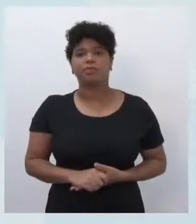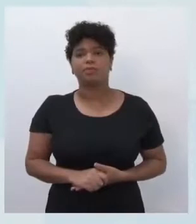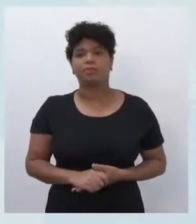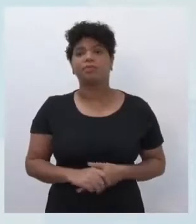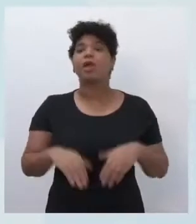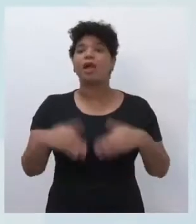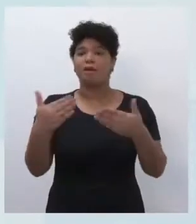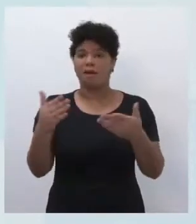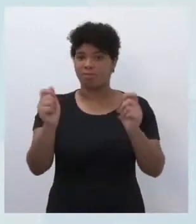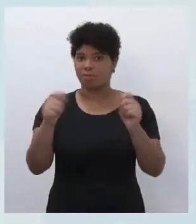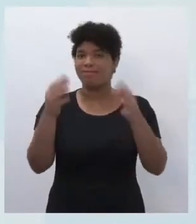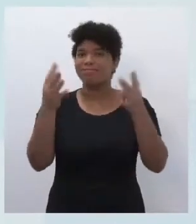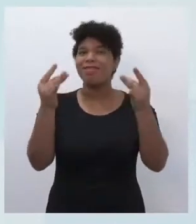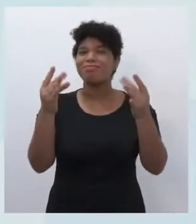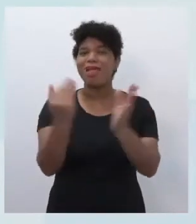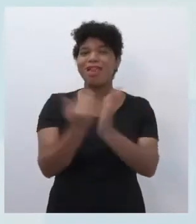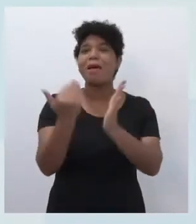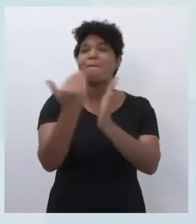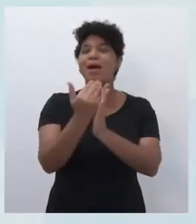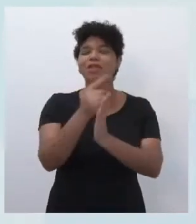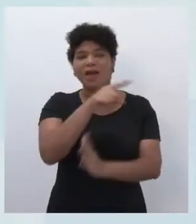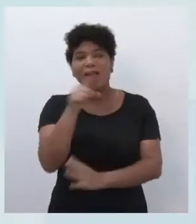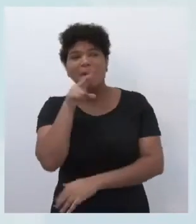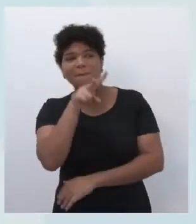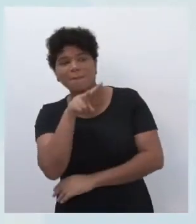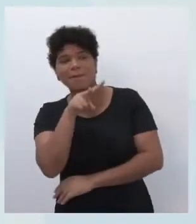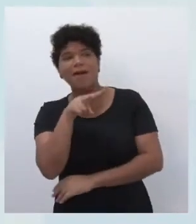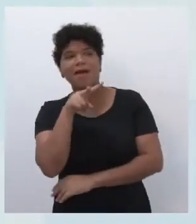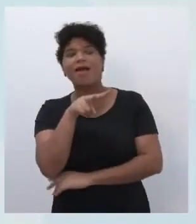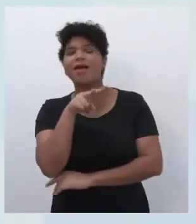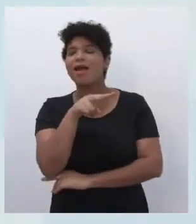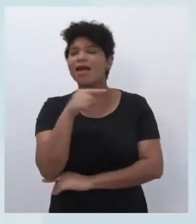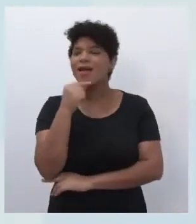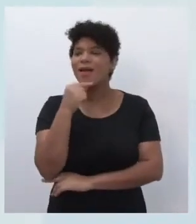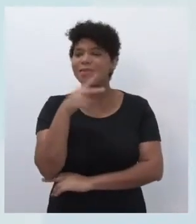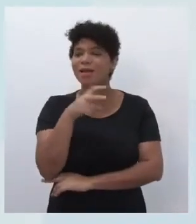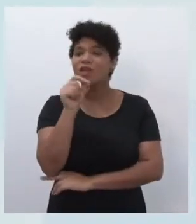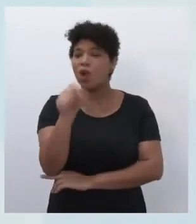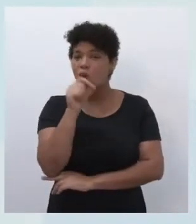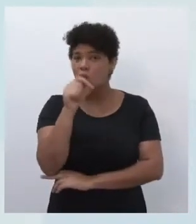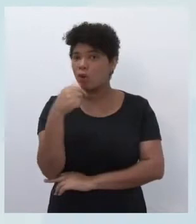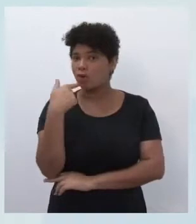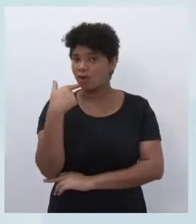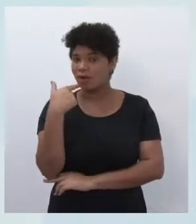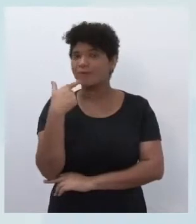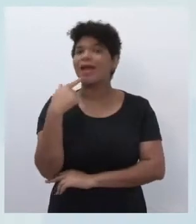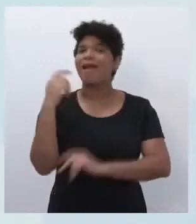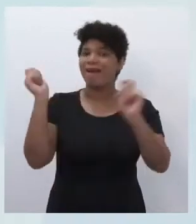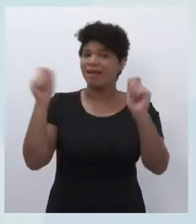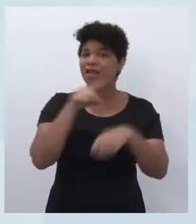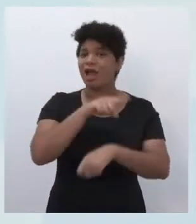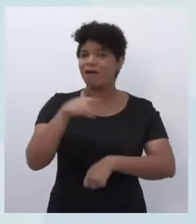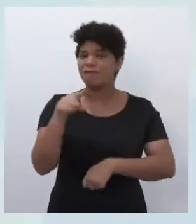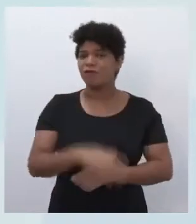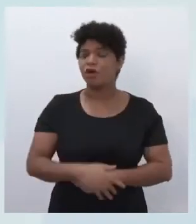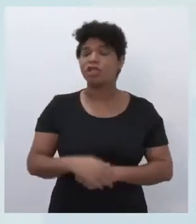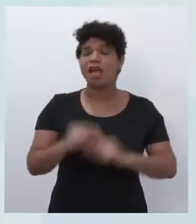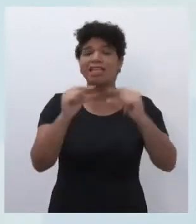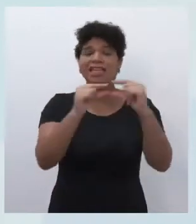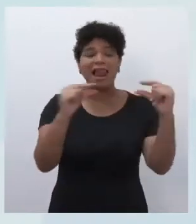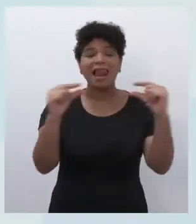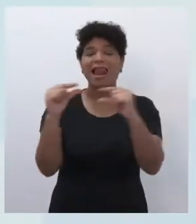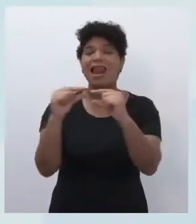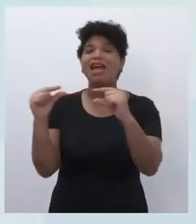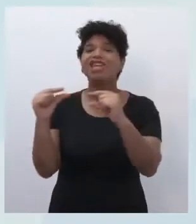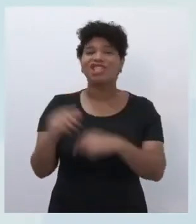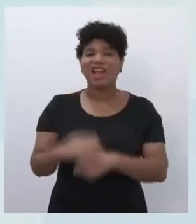Aí eu gostaria que vocês observassem, né, esse gráfico, porque a nossa sugestão é a elaboração de uma legenda com as